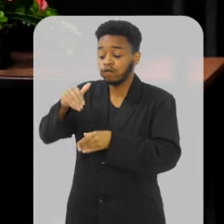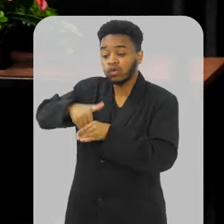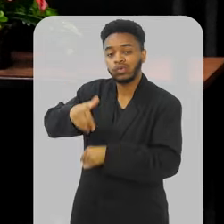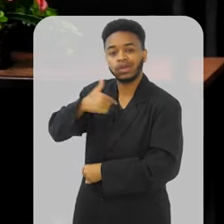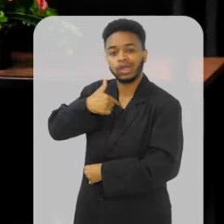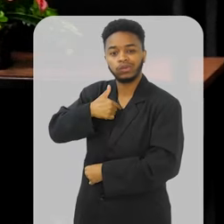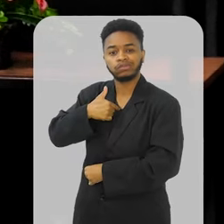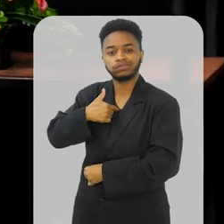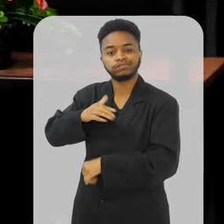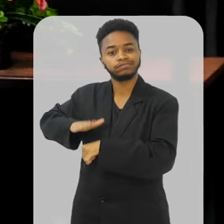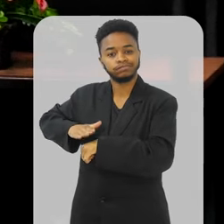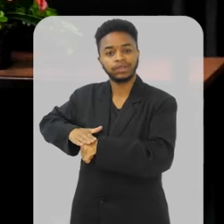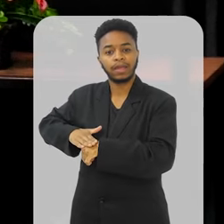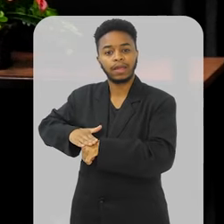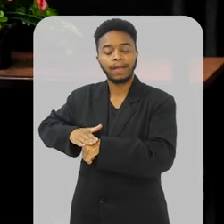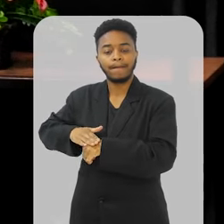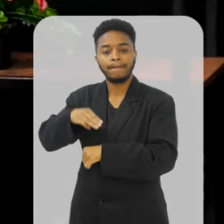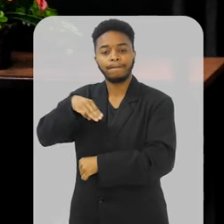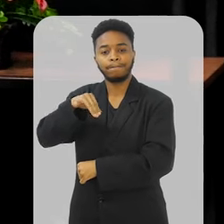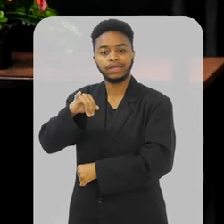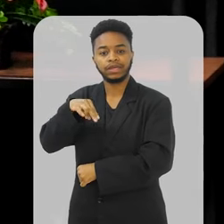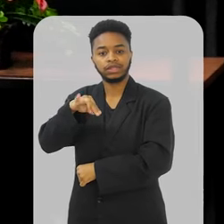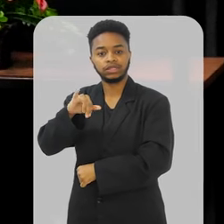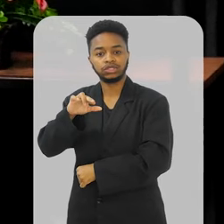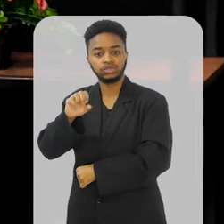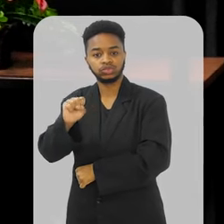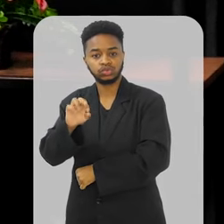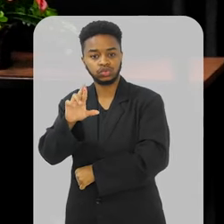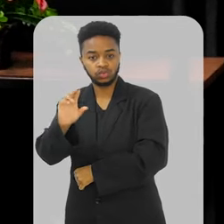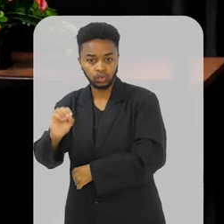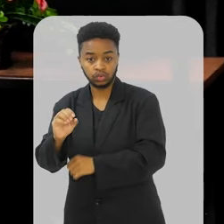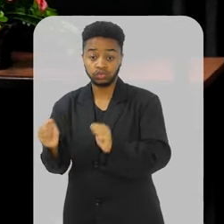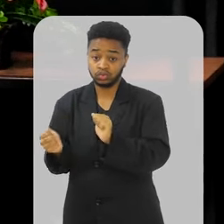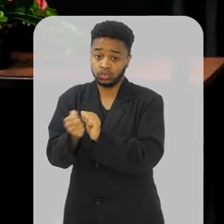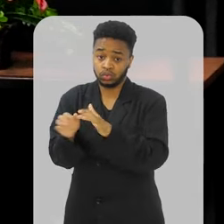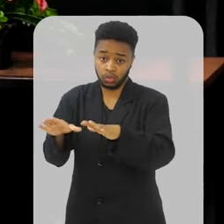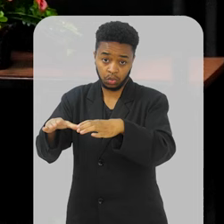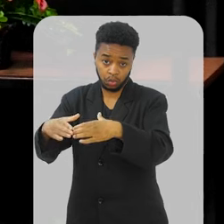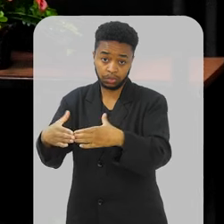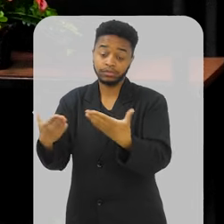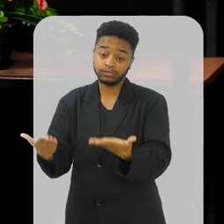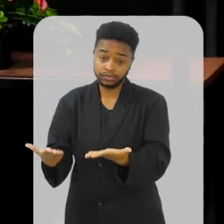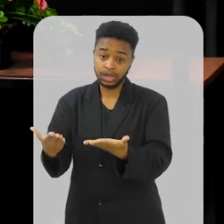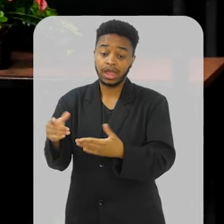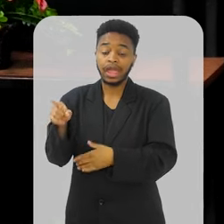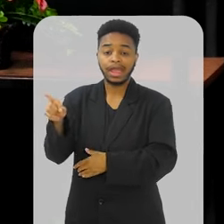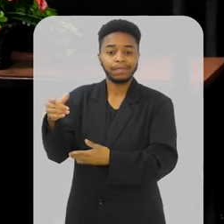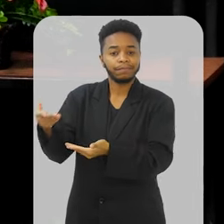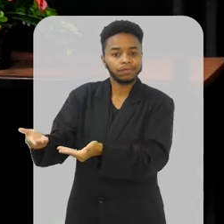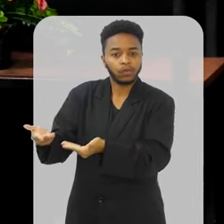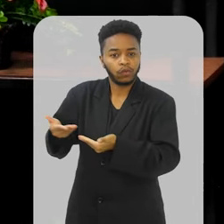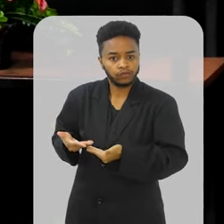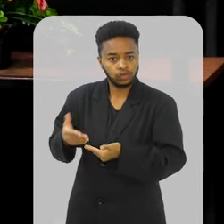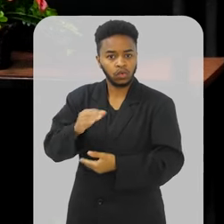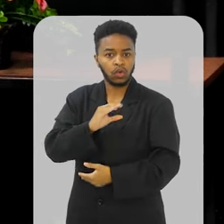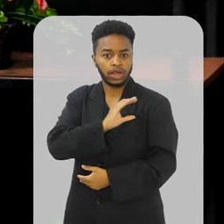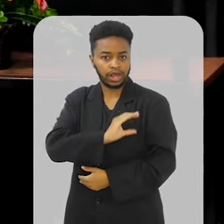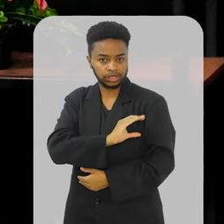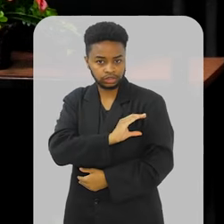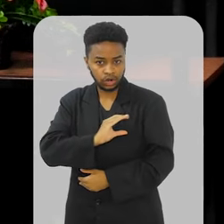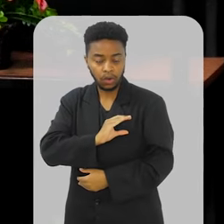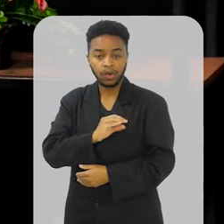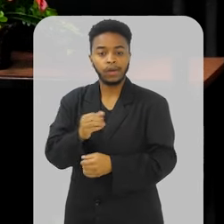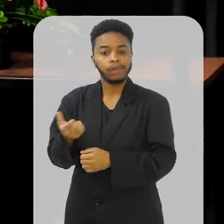eleito como provedor ministro da Irmandade e o seu Cardeal mandou me chamar el Olha eu quero te confirmar